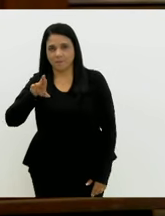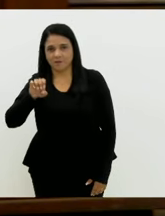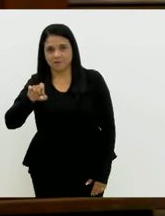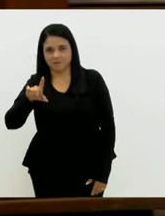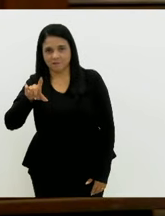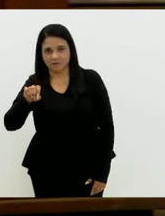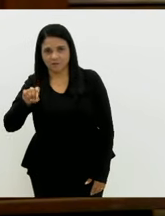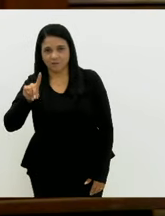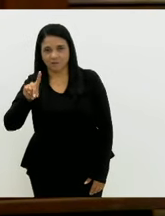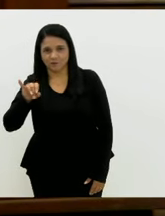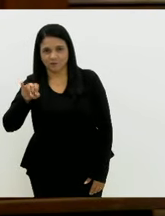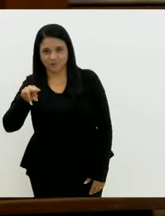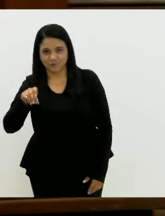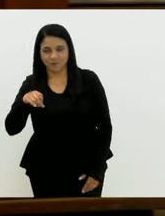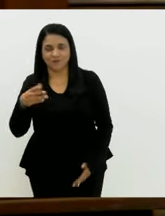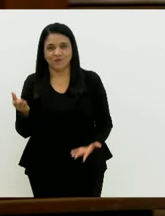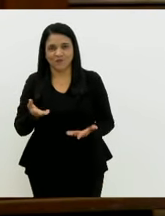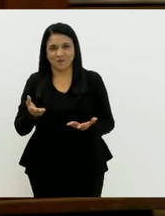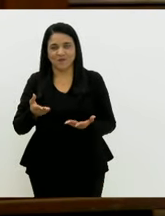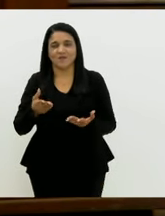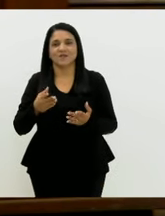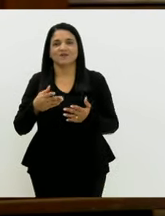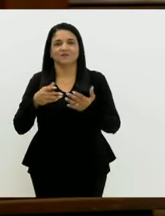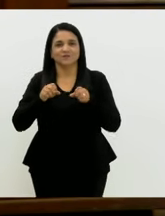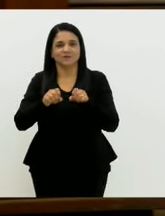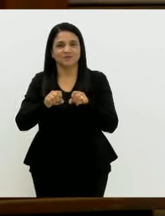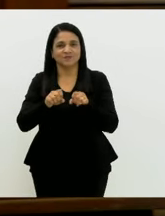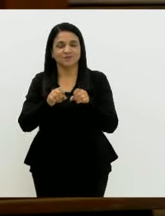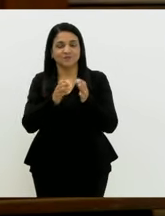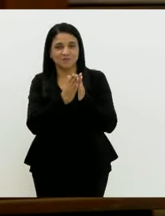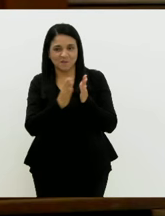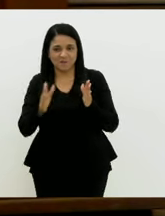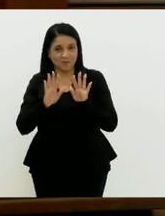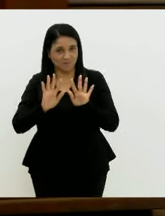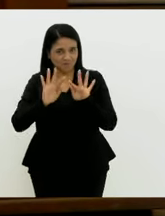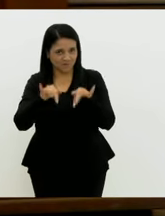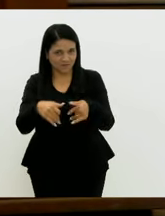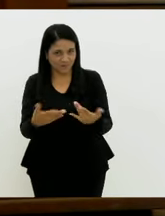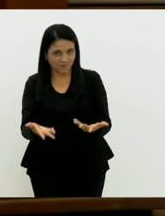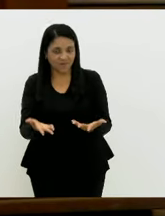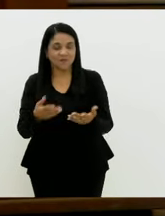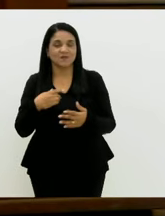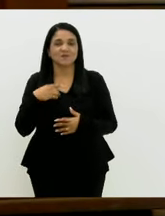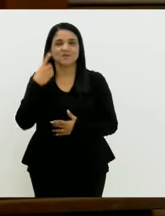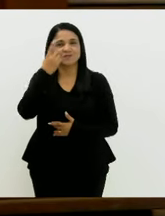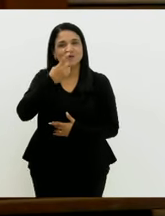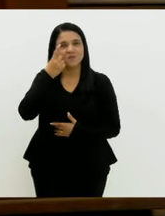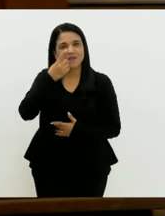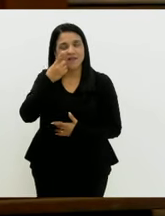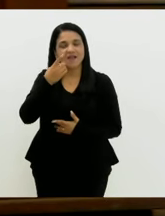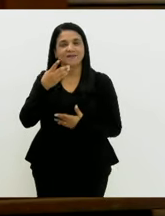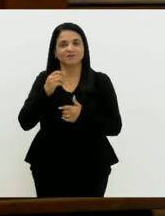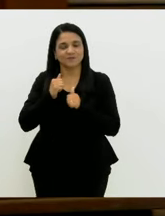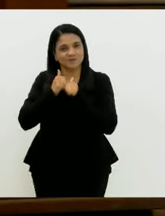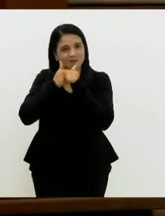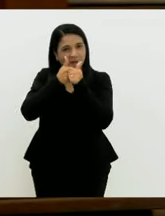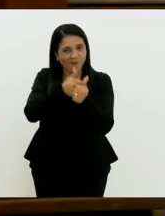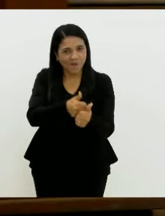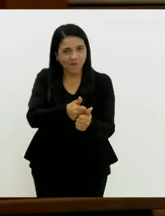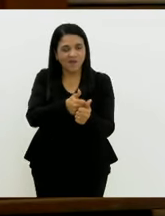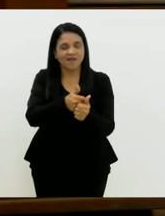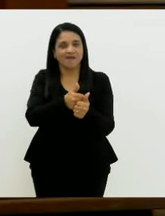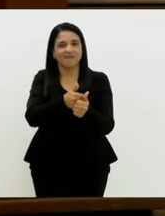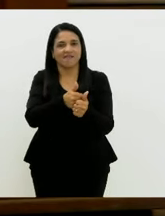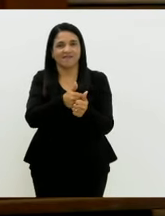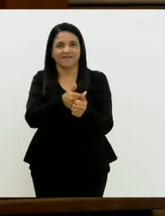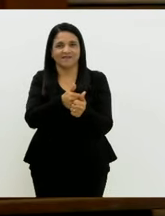expediente final, aos meus colegas deputados e deputadas que nos acompanham ainda, né,